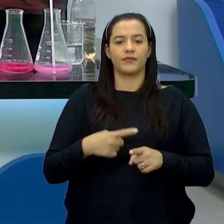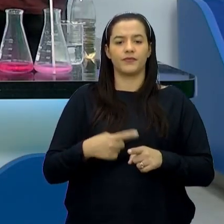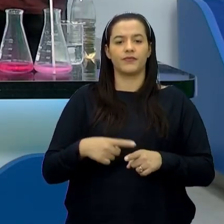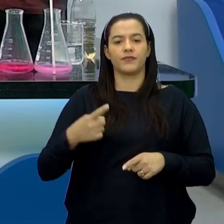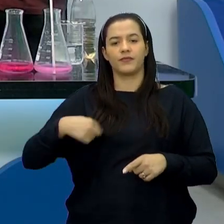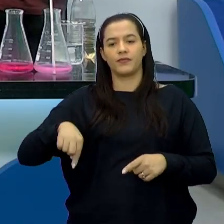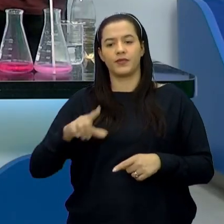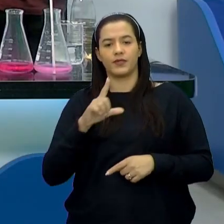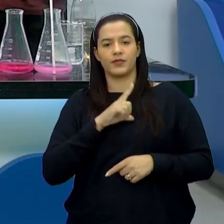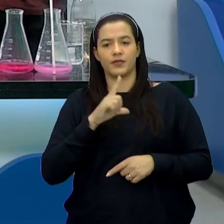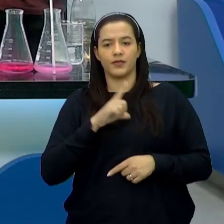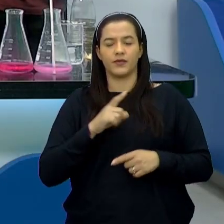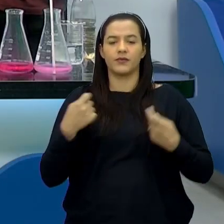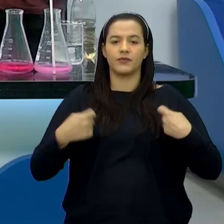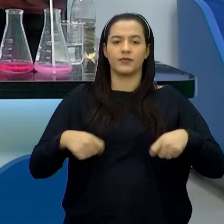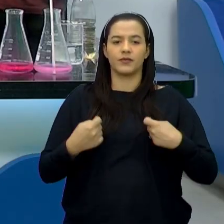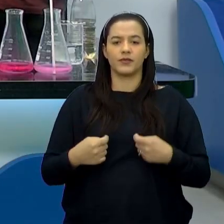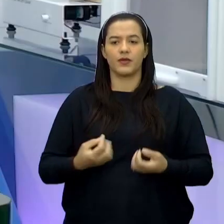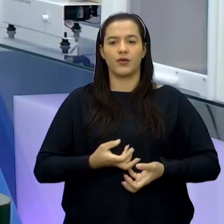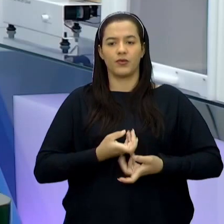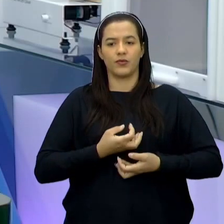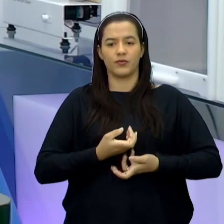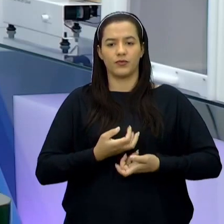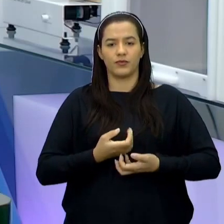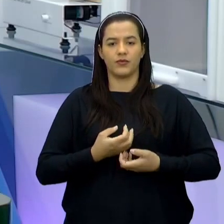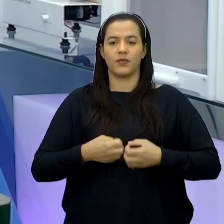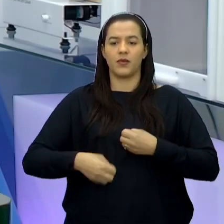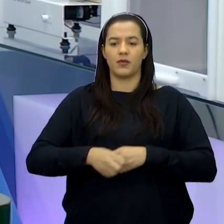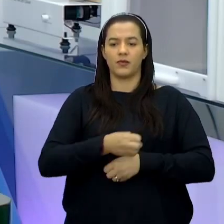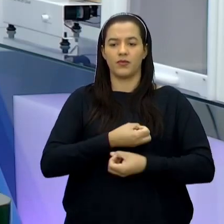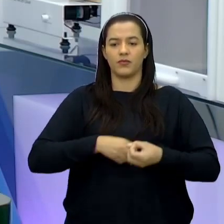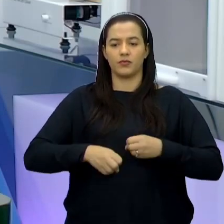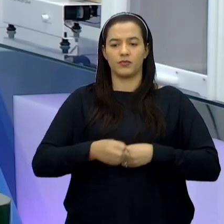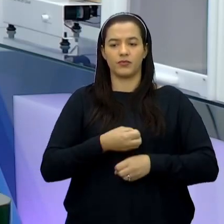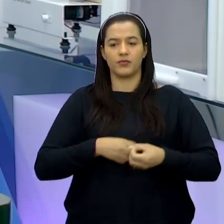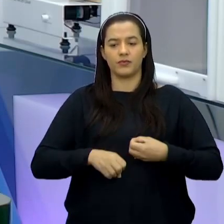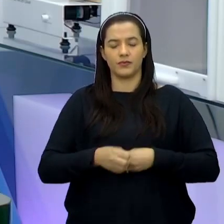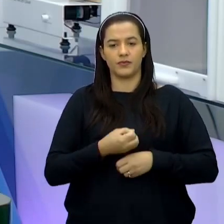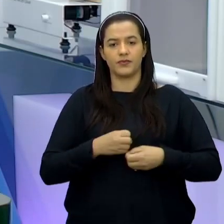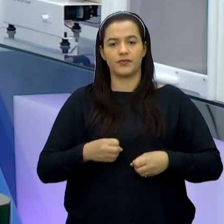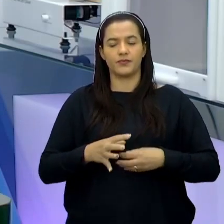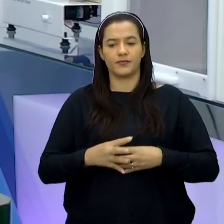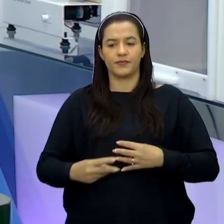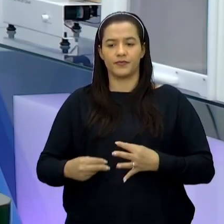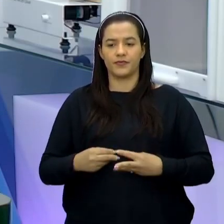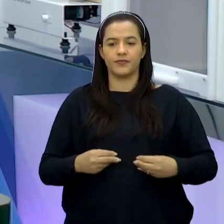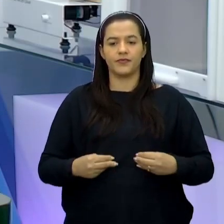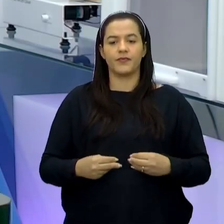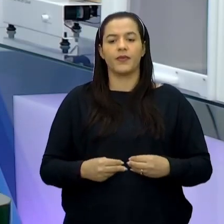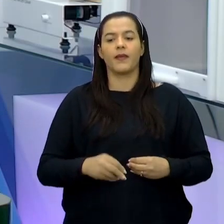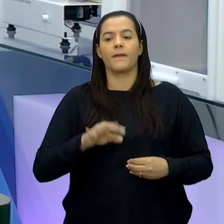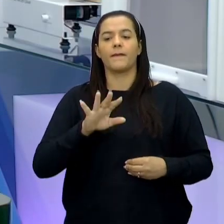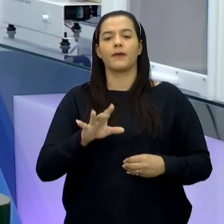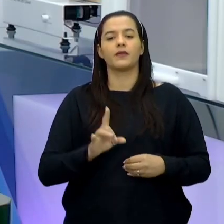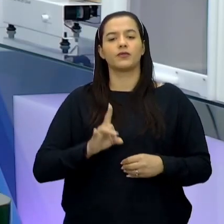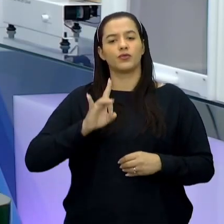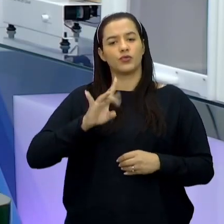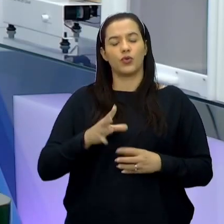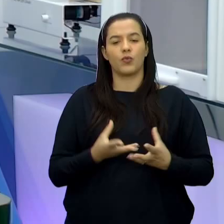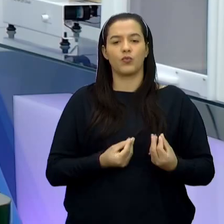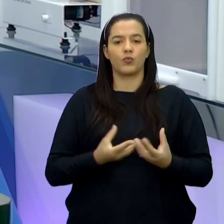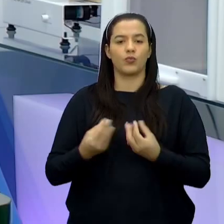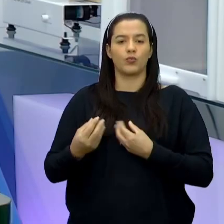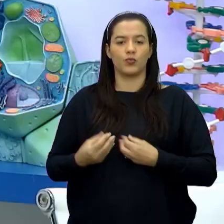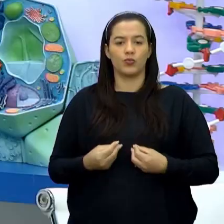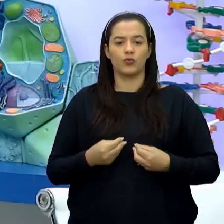que ter esse ácido no nosso estômago que é para quebrar as moléculas dos alimentos. Mas só que eu não posso aumentar muito